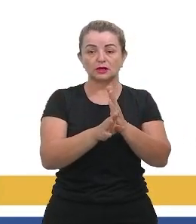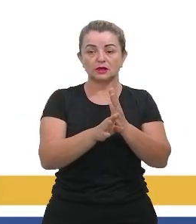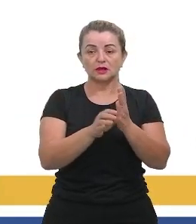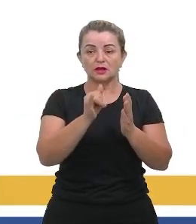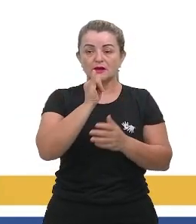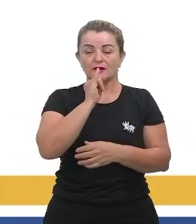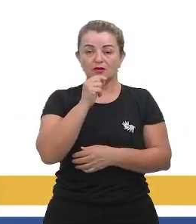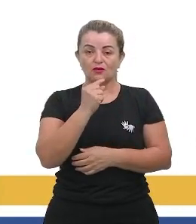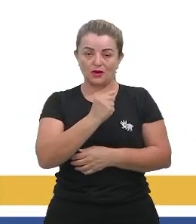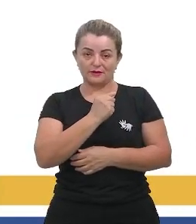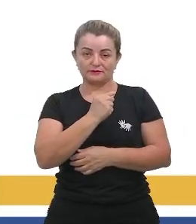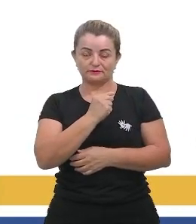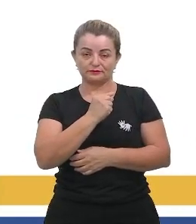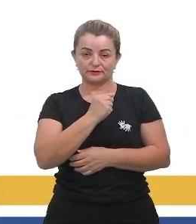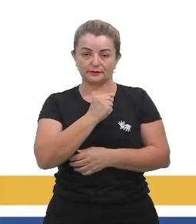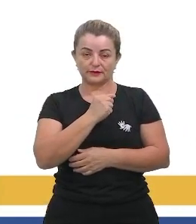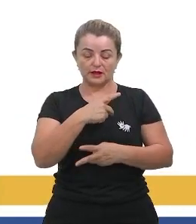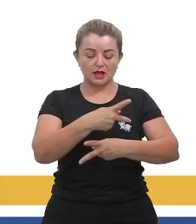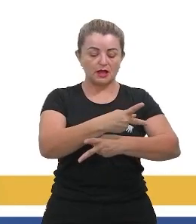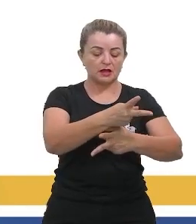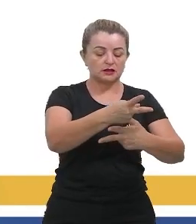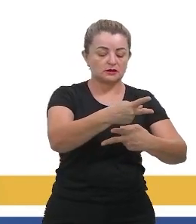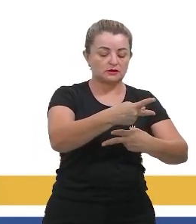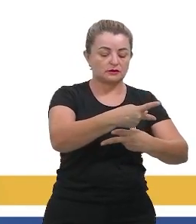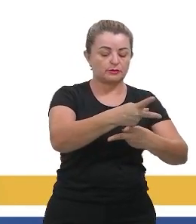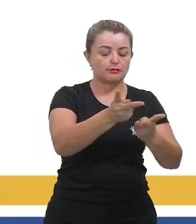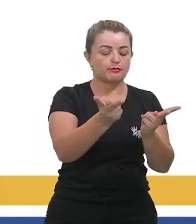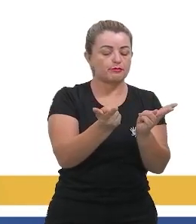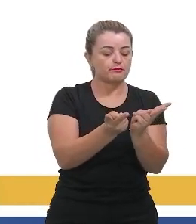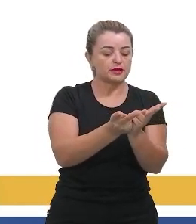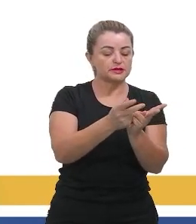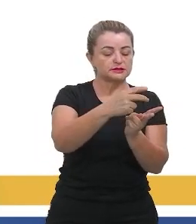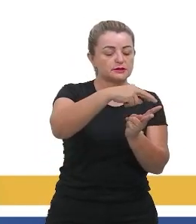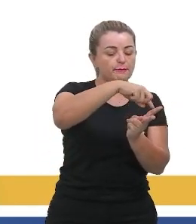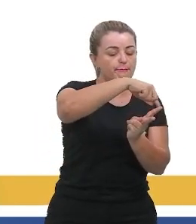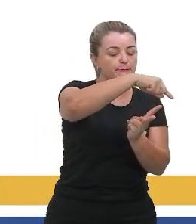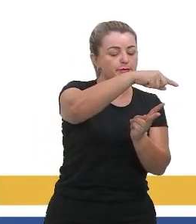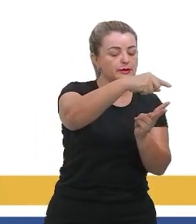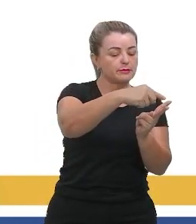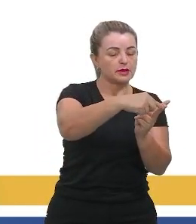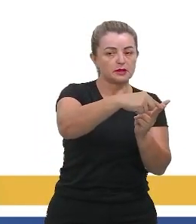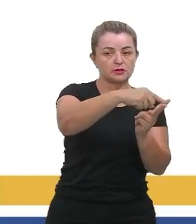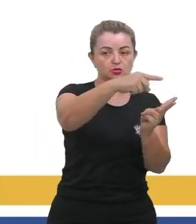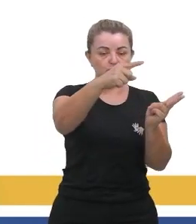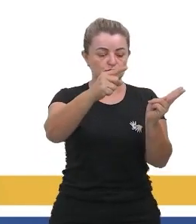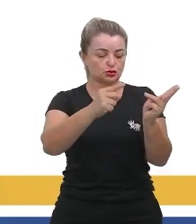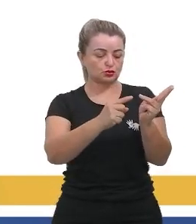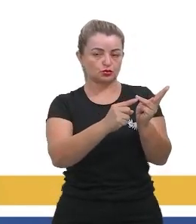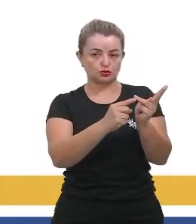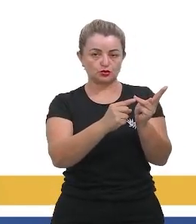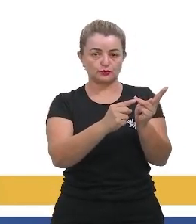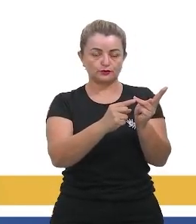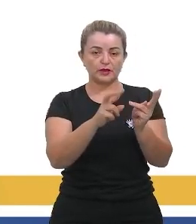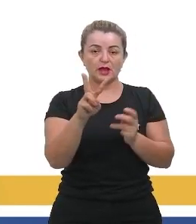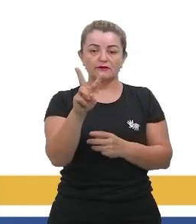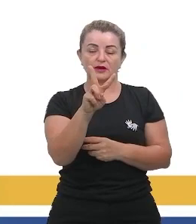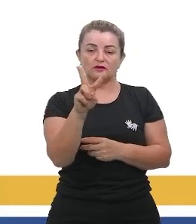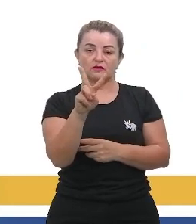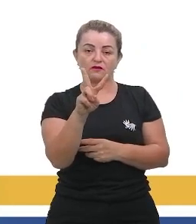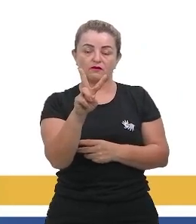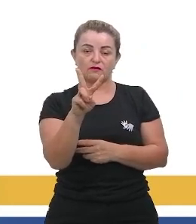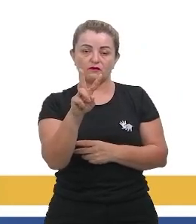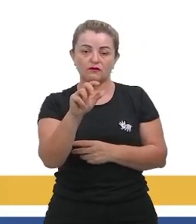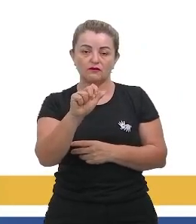segundo quadrante. Pessoal, a gente vai lembrar das relações trigonométricas, vai lembrar que o valor de π sobre 2, ele